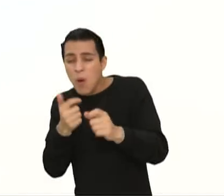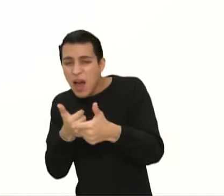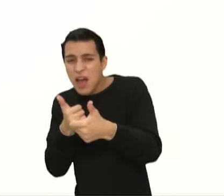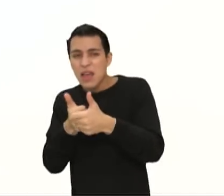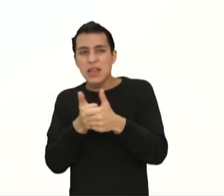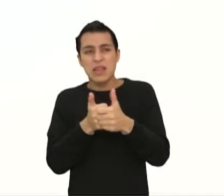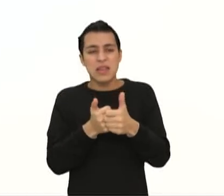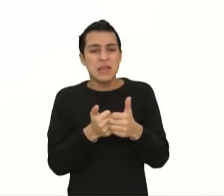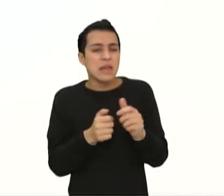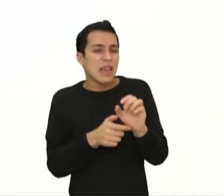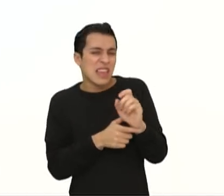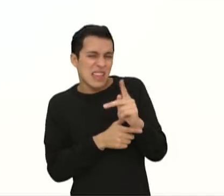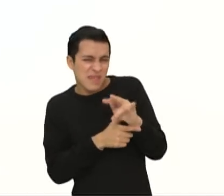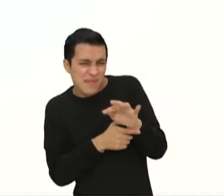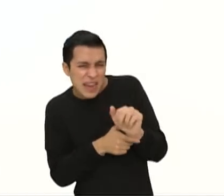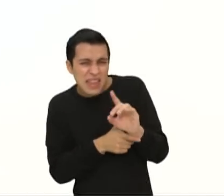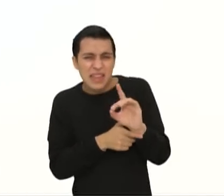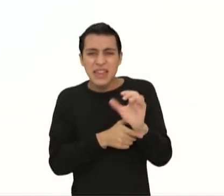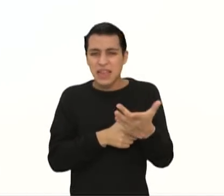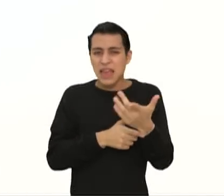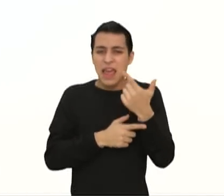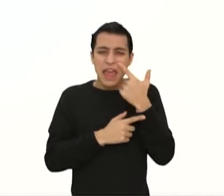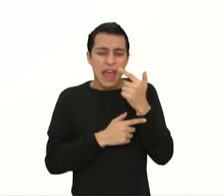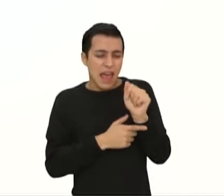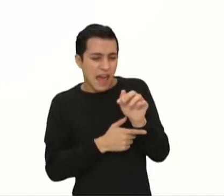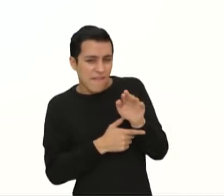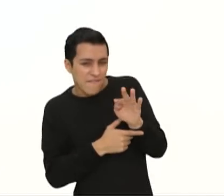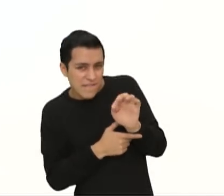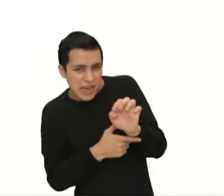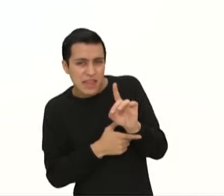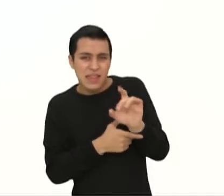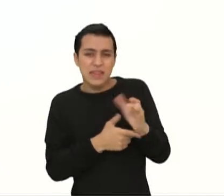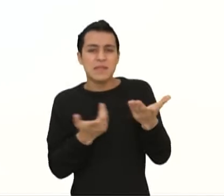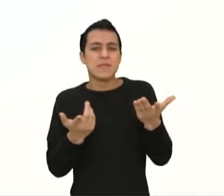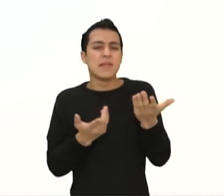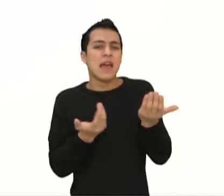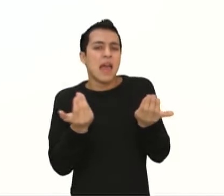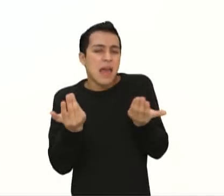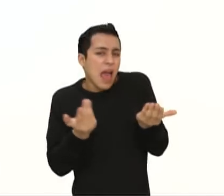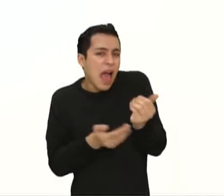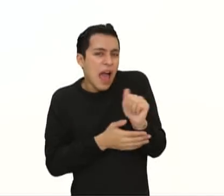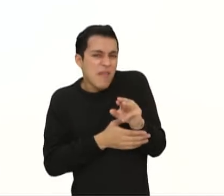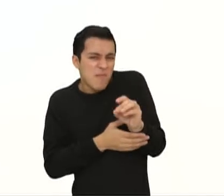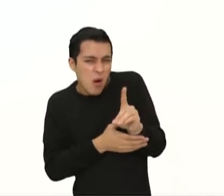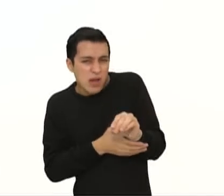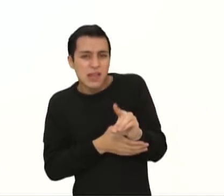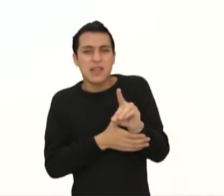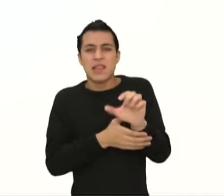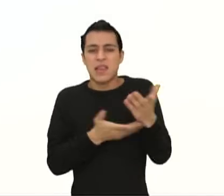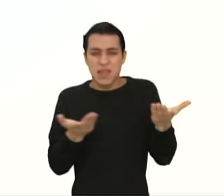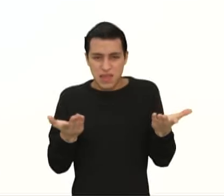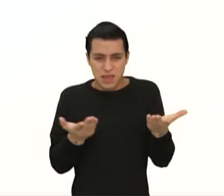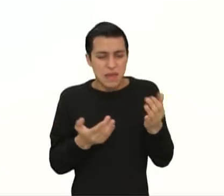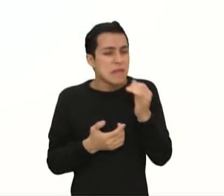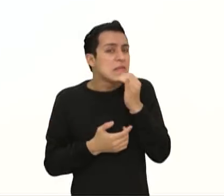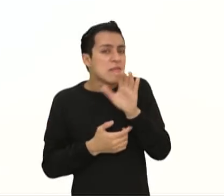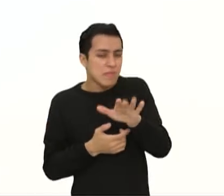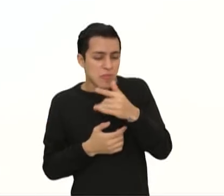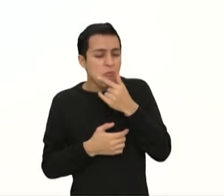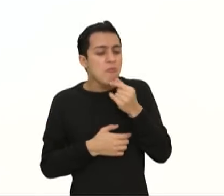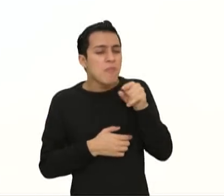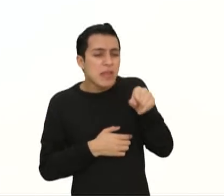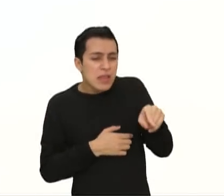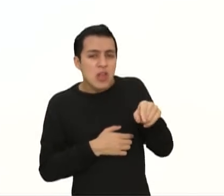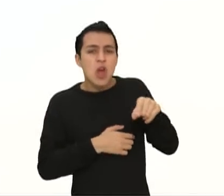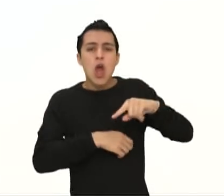a espreita de, a frente de, a moda de. Exemplo, o menino passa